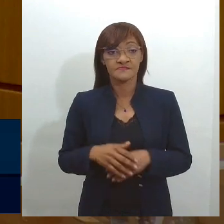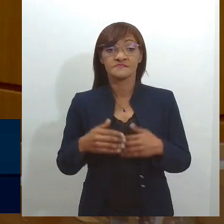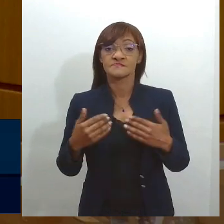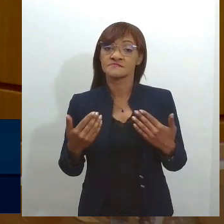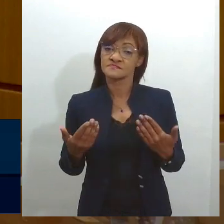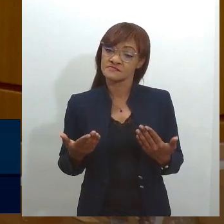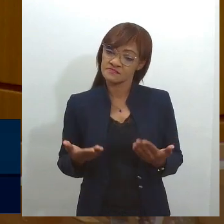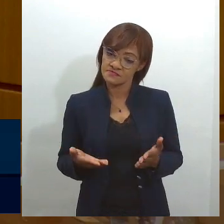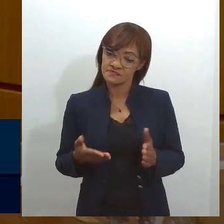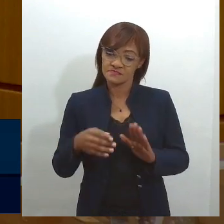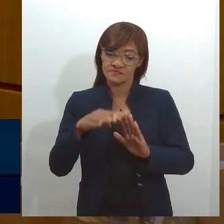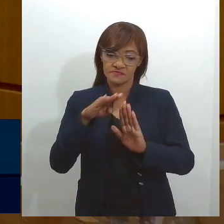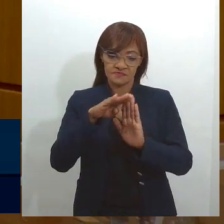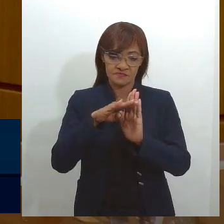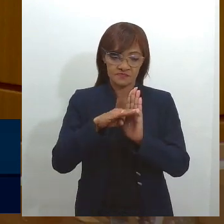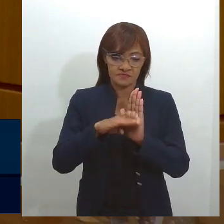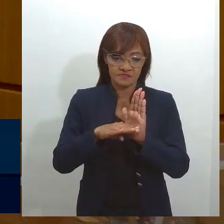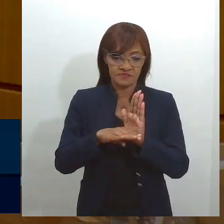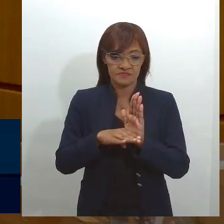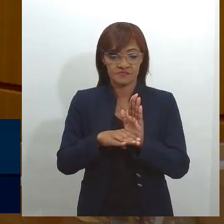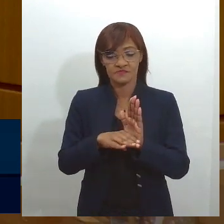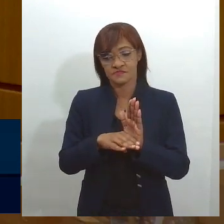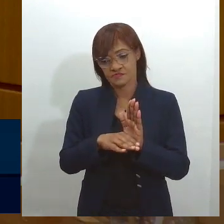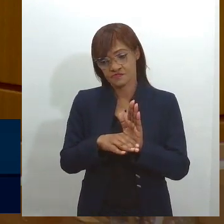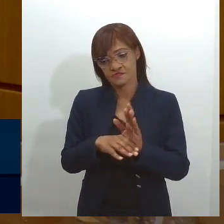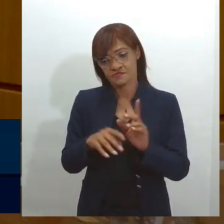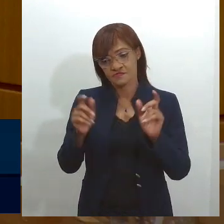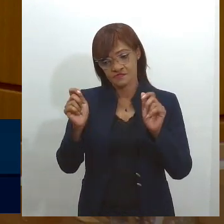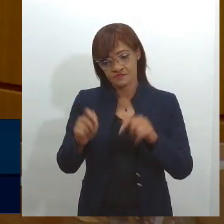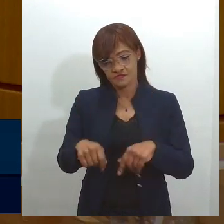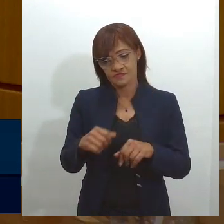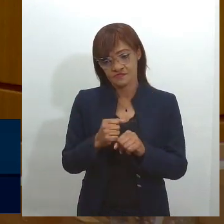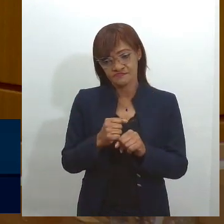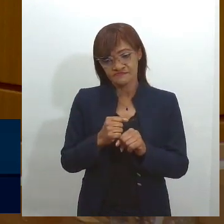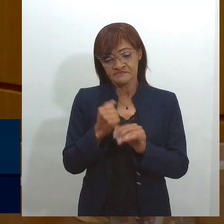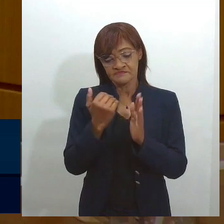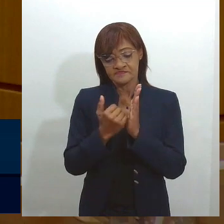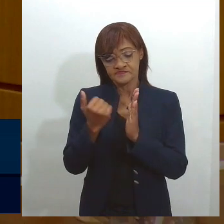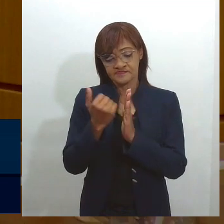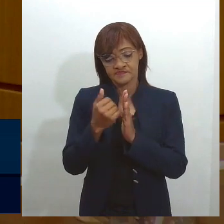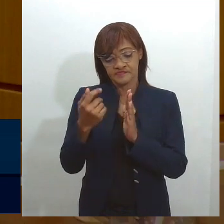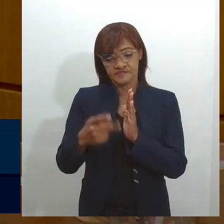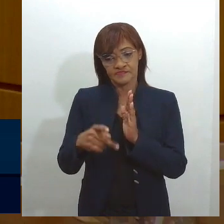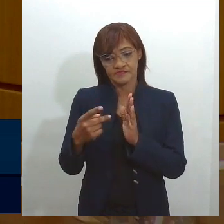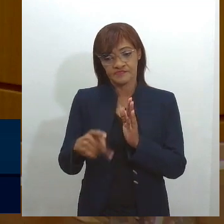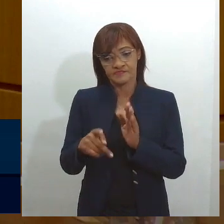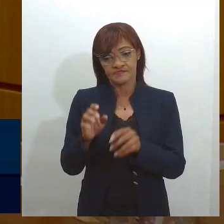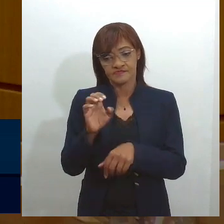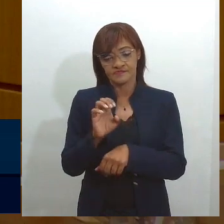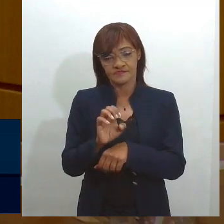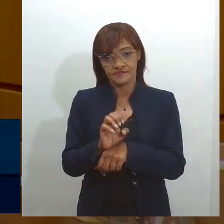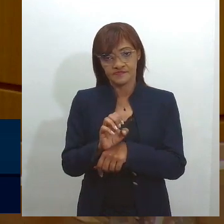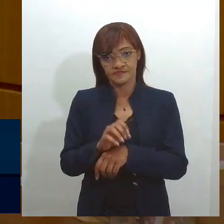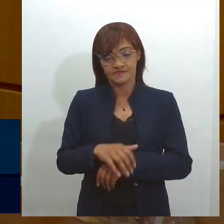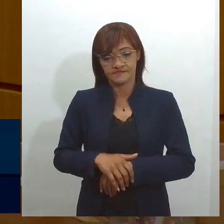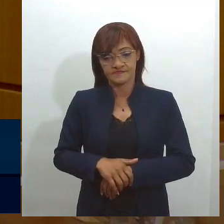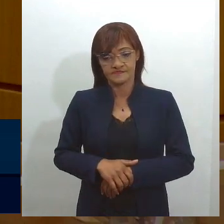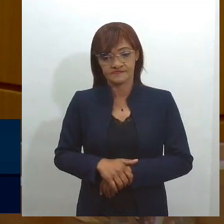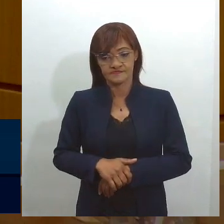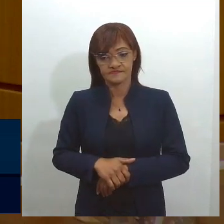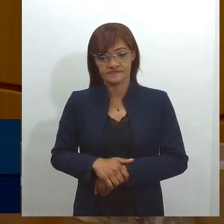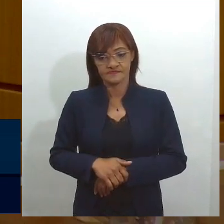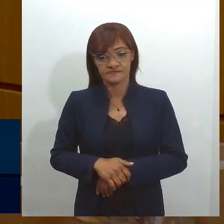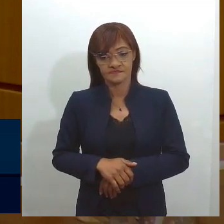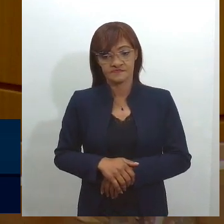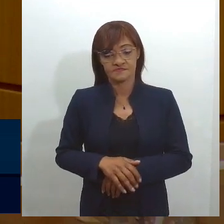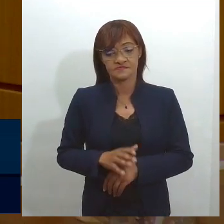poder aumentar a nossa participação aqui no estado, e eu acho que a gente vai conseguir sim. Foi